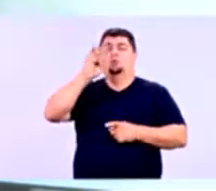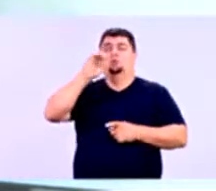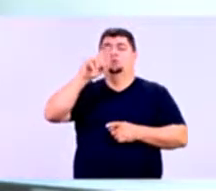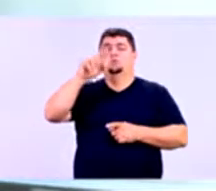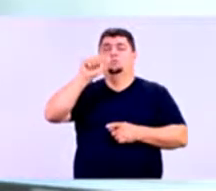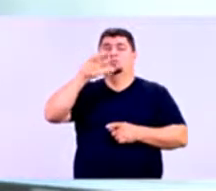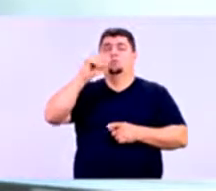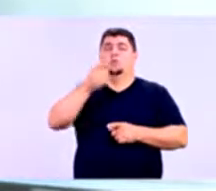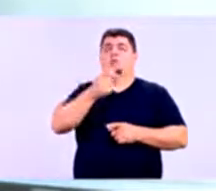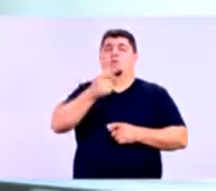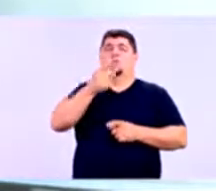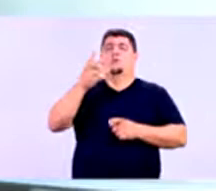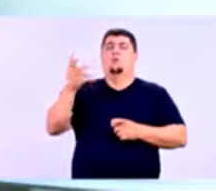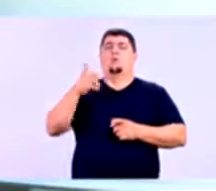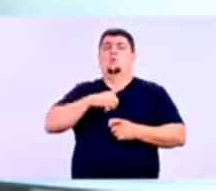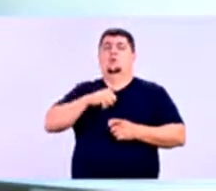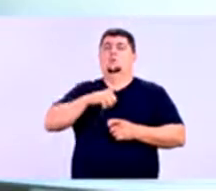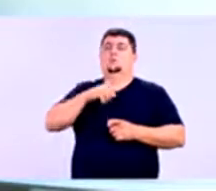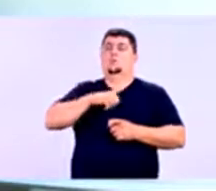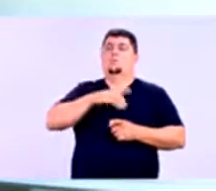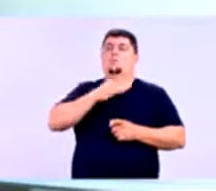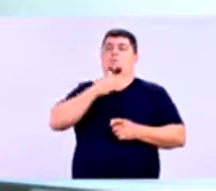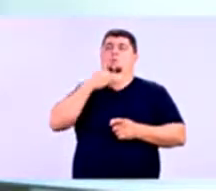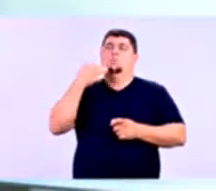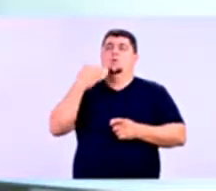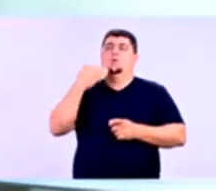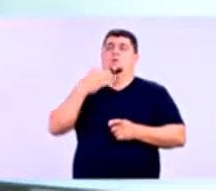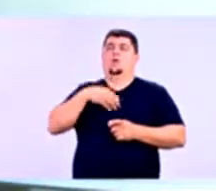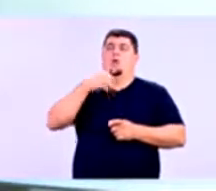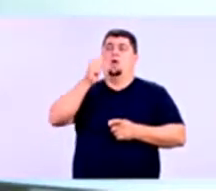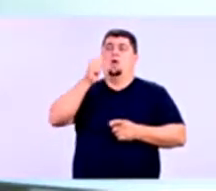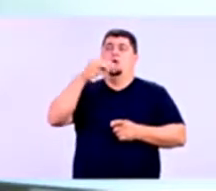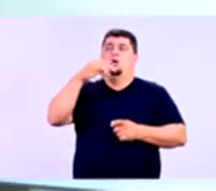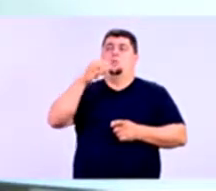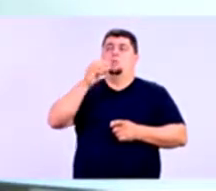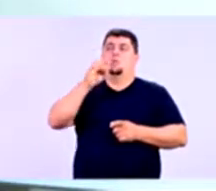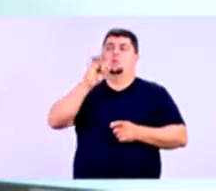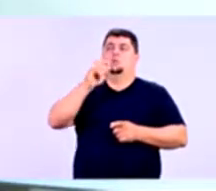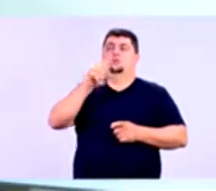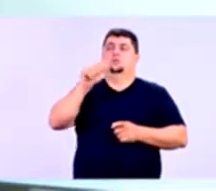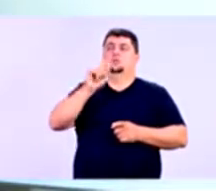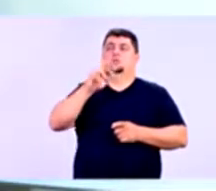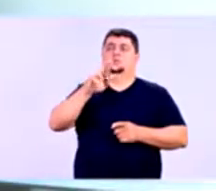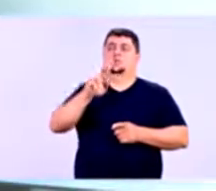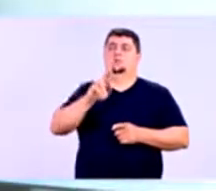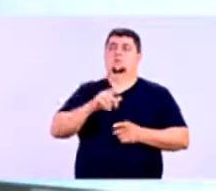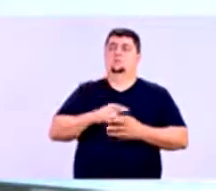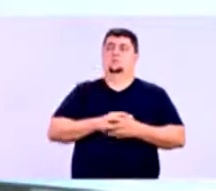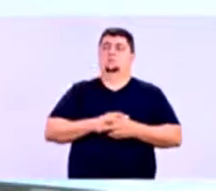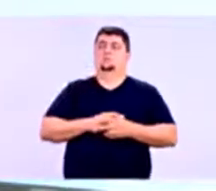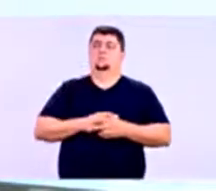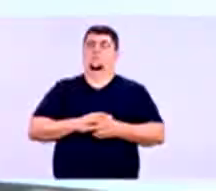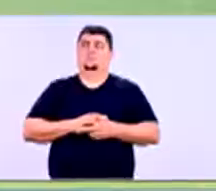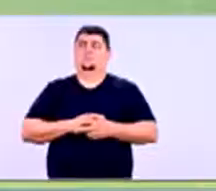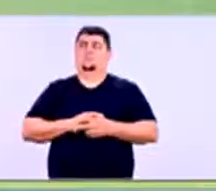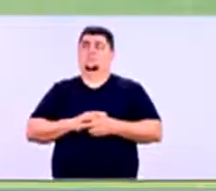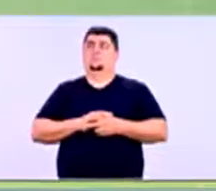você está matando, por isso a palavra amortizar, da tua dívida. Vamos ver um